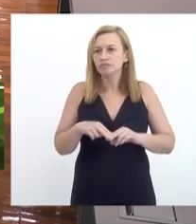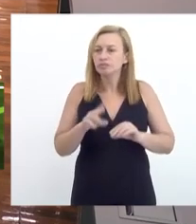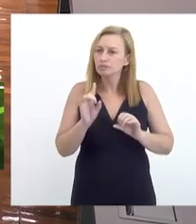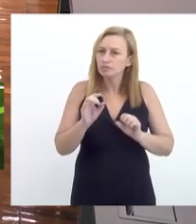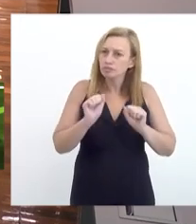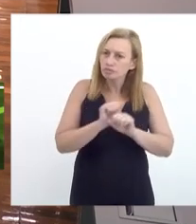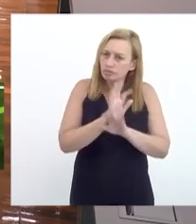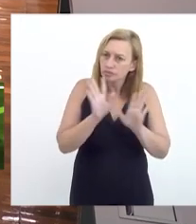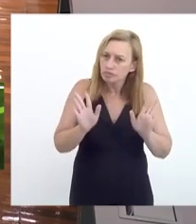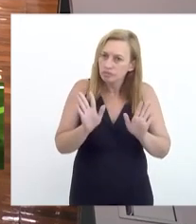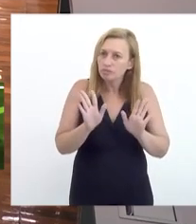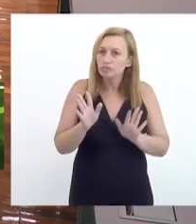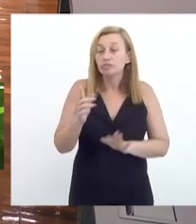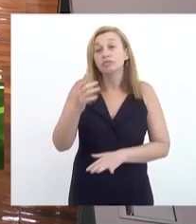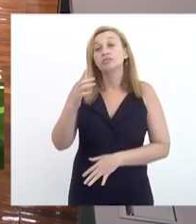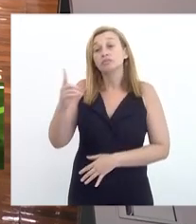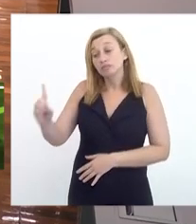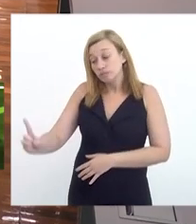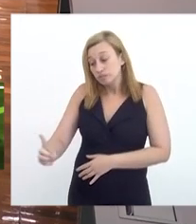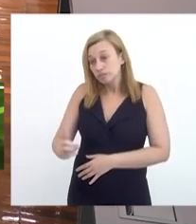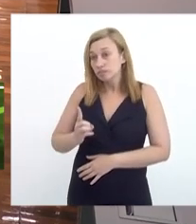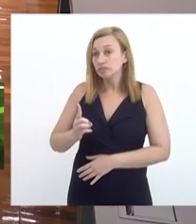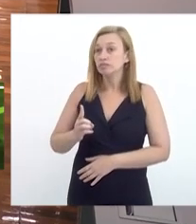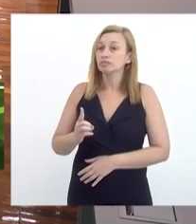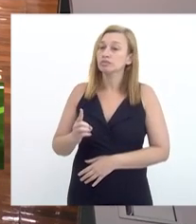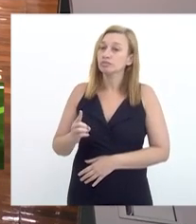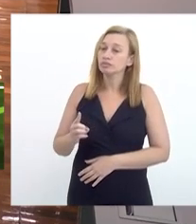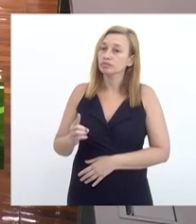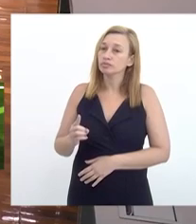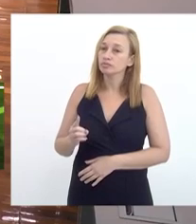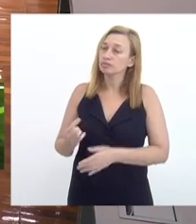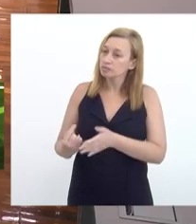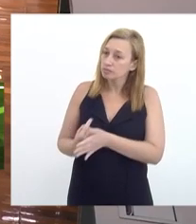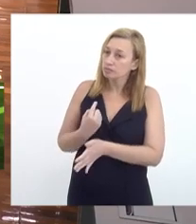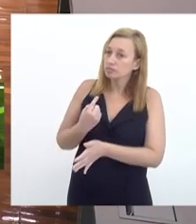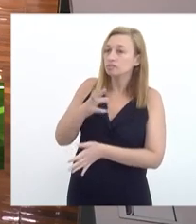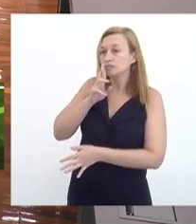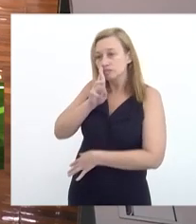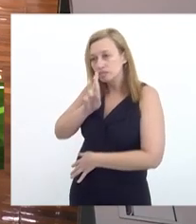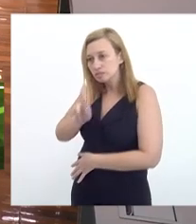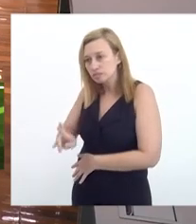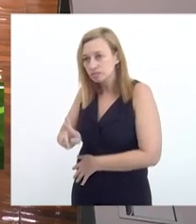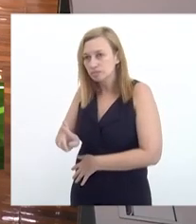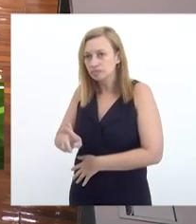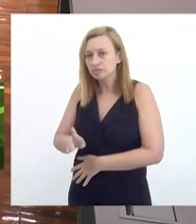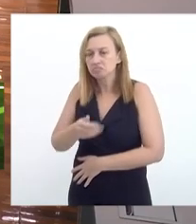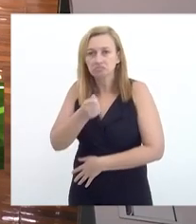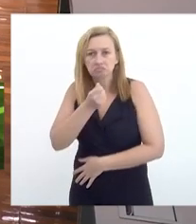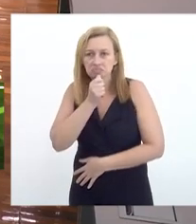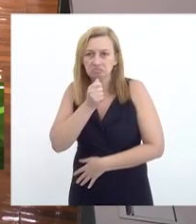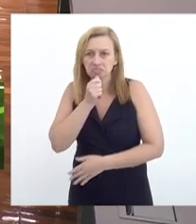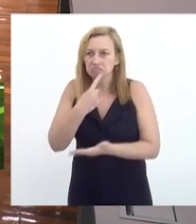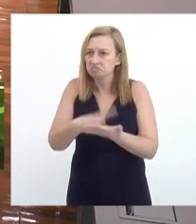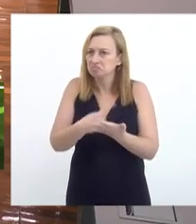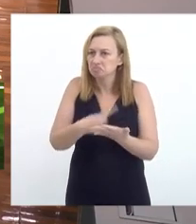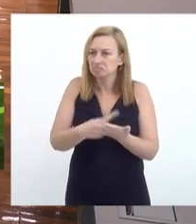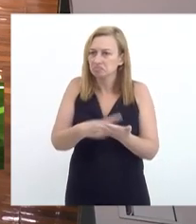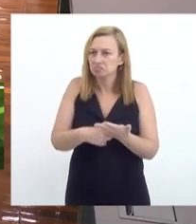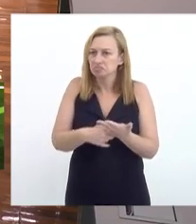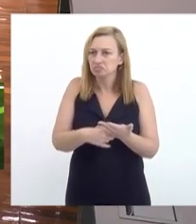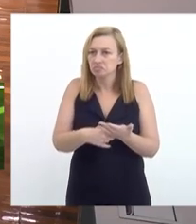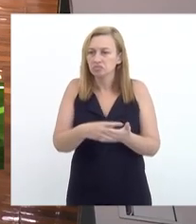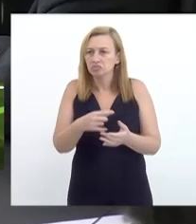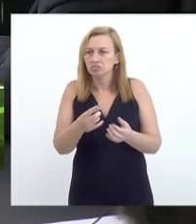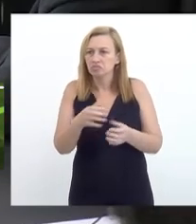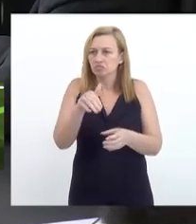claro É só porque ele veio aqui E me Inquiriu a respeito disso Eu estou respondendo Ninguém está propondo No acordo E votar favorável